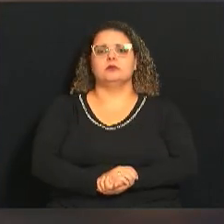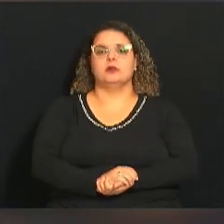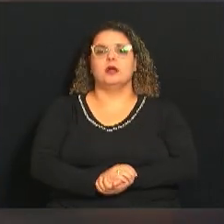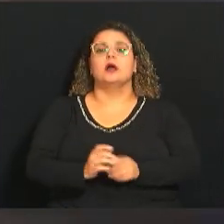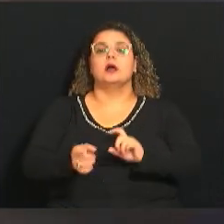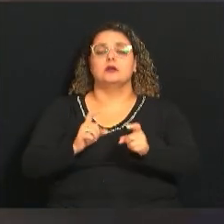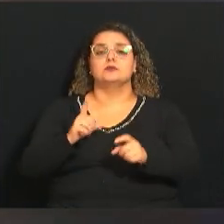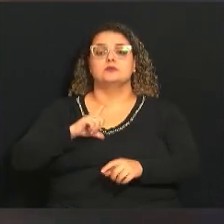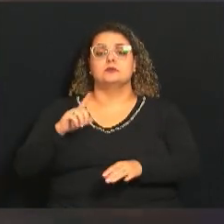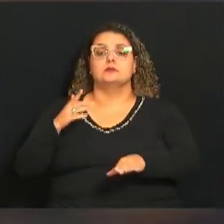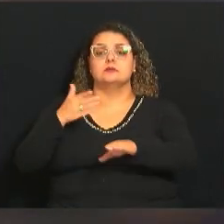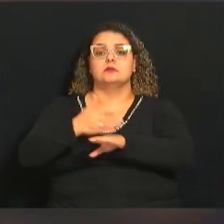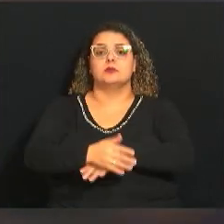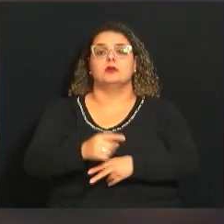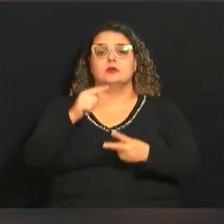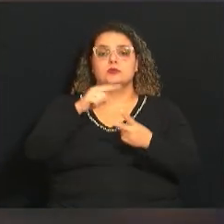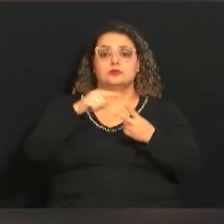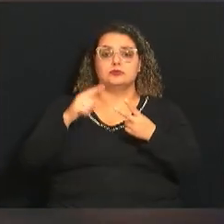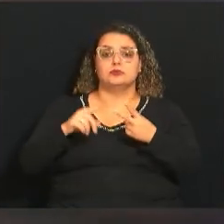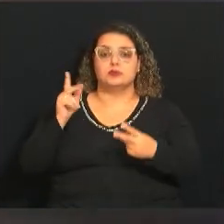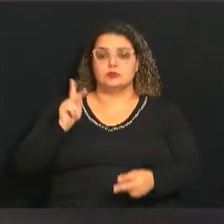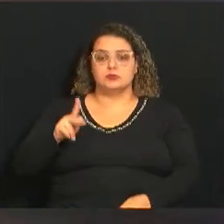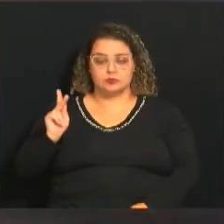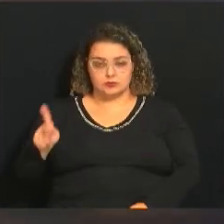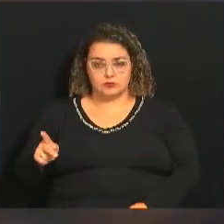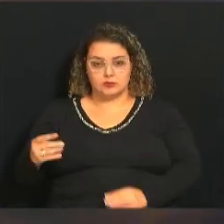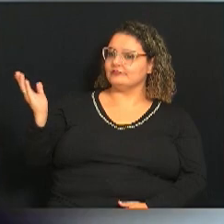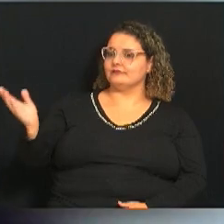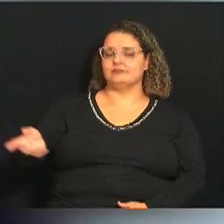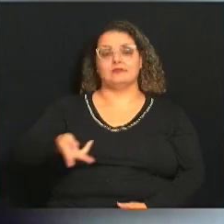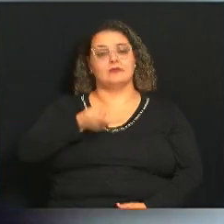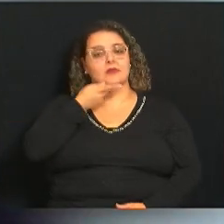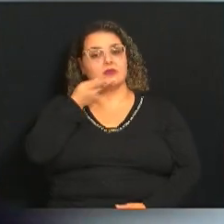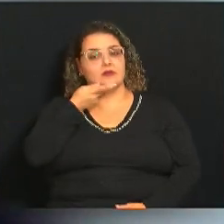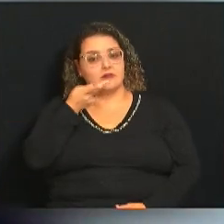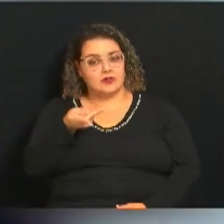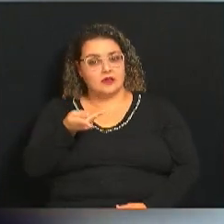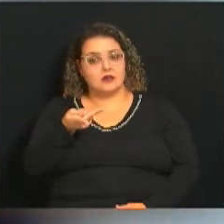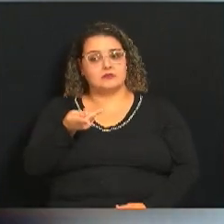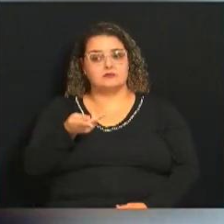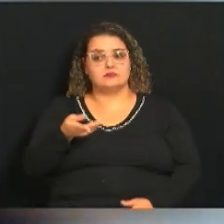que dispõe sobre a proibição do comércio de veneno denominado